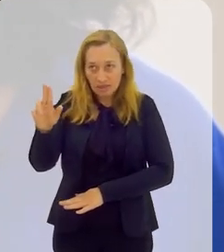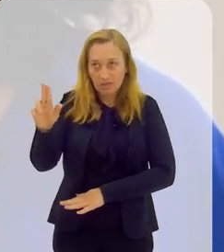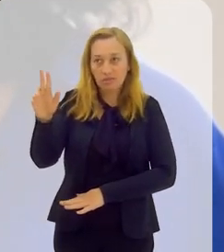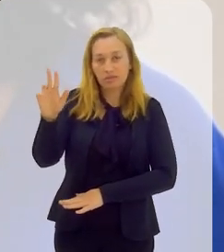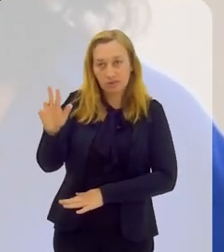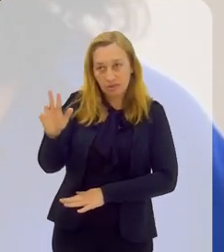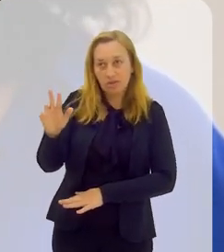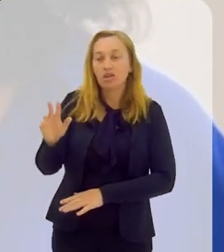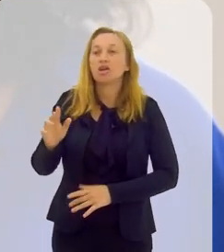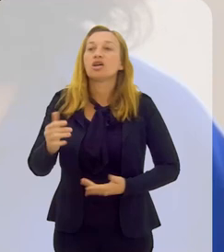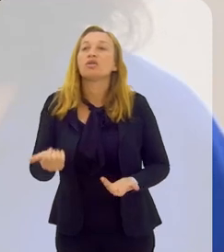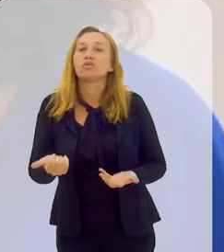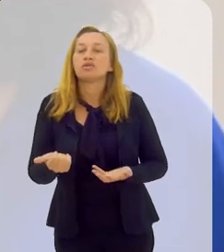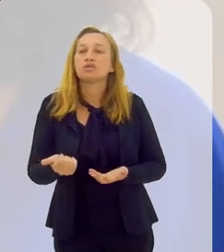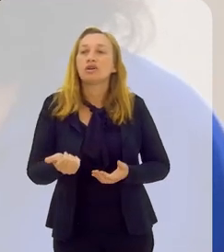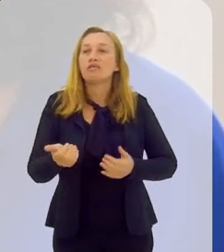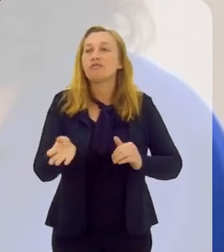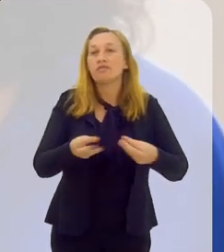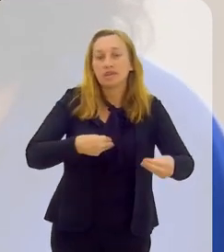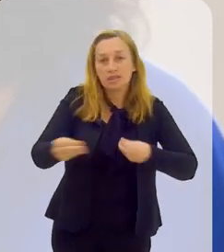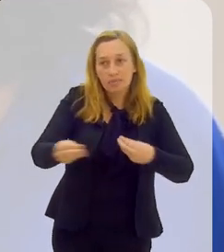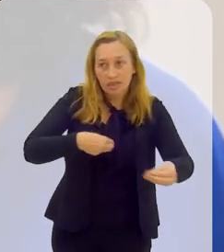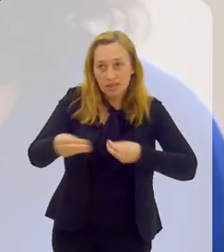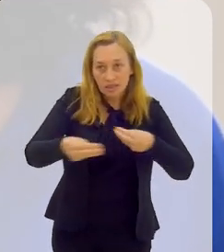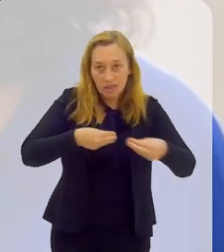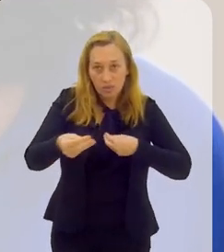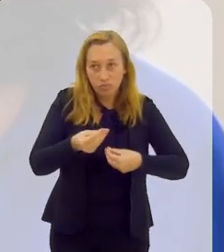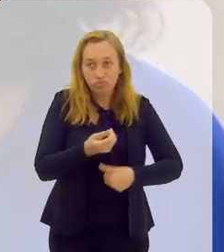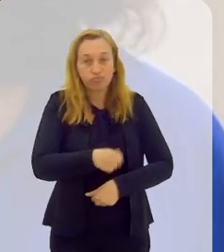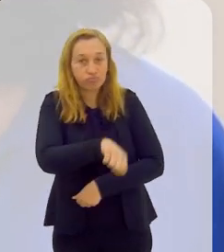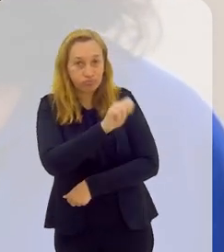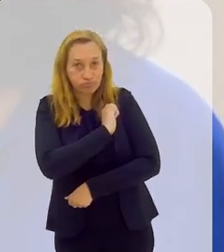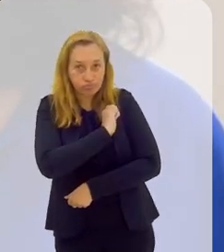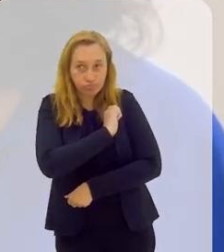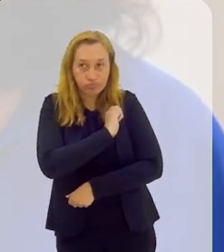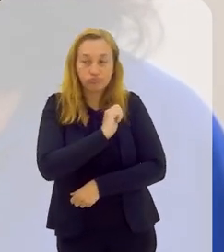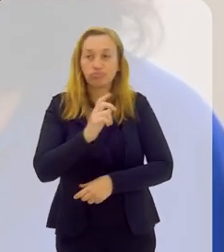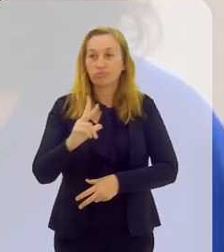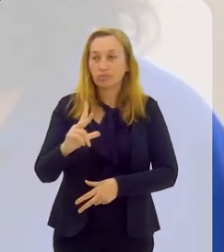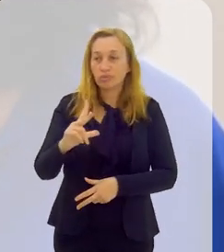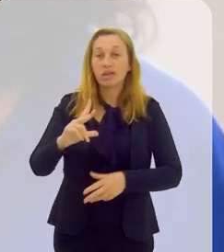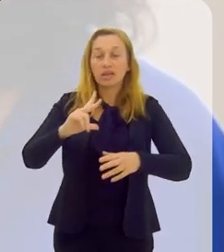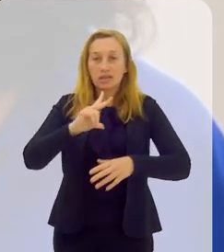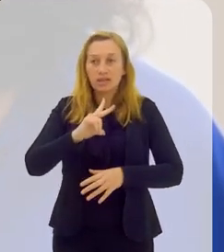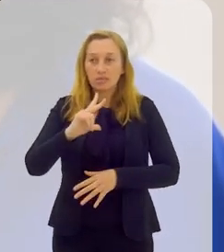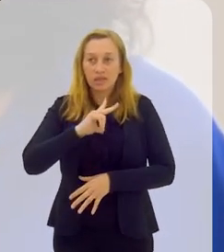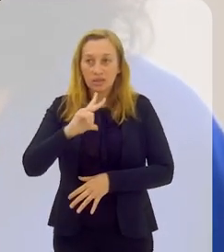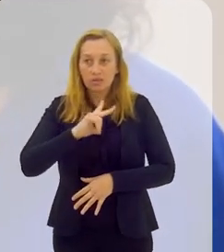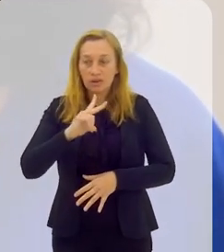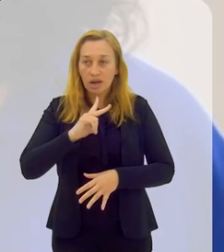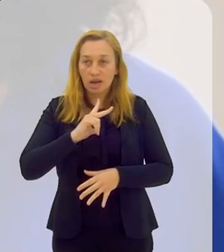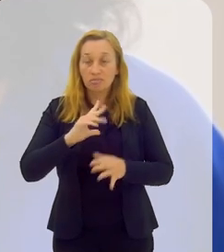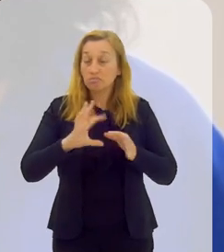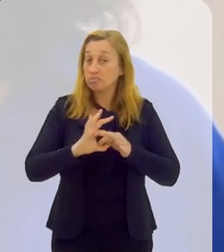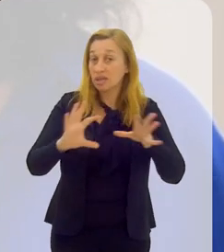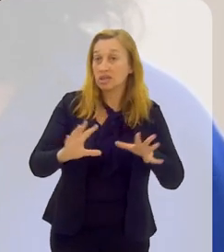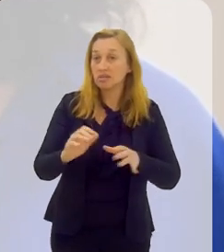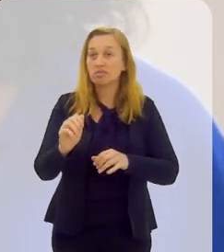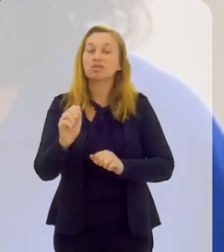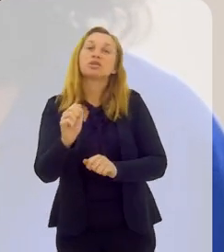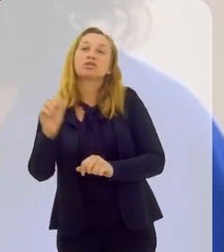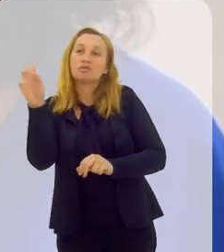Raul Palácio. São eles: flexibilização do regime de recuperação fiscal, autonomia das universidades e a redução